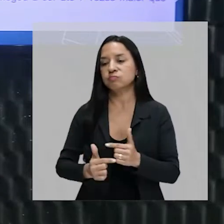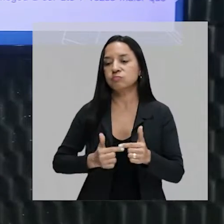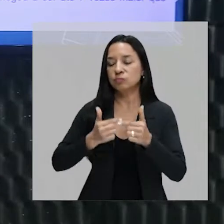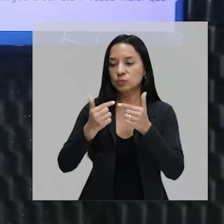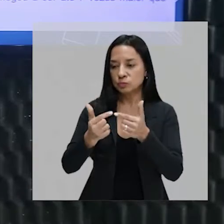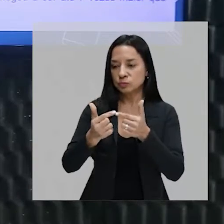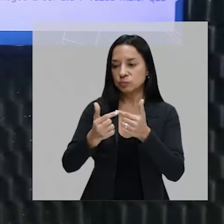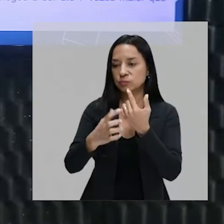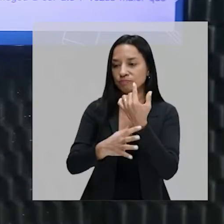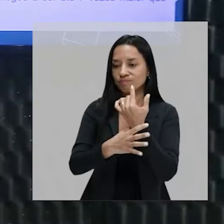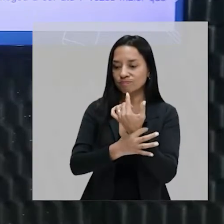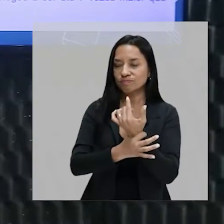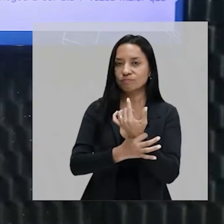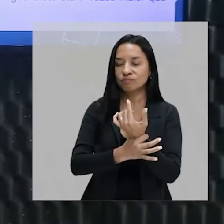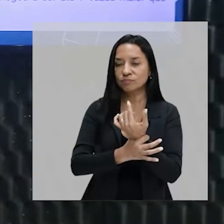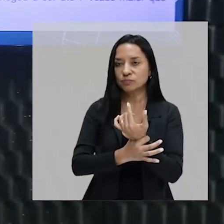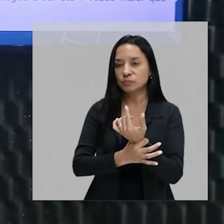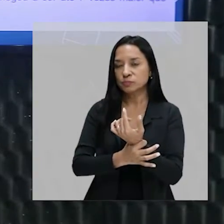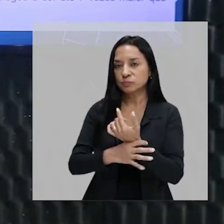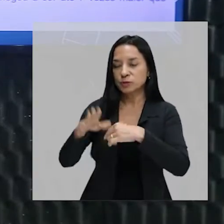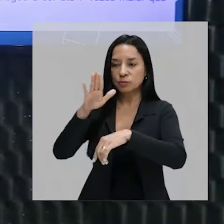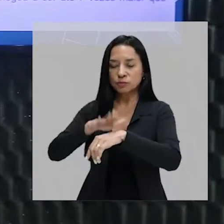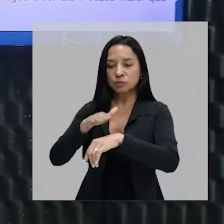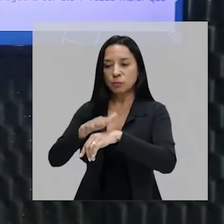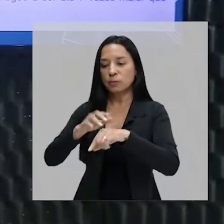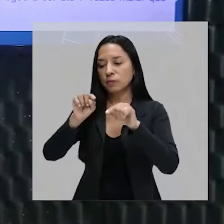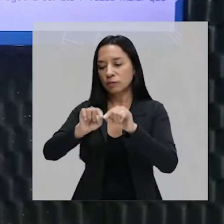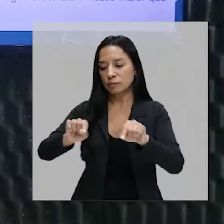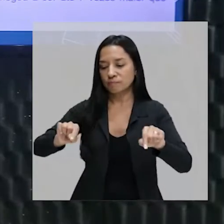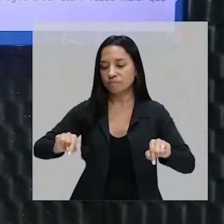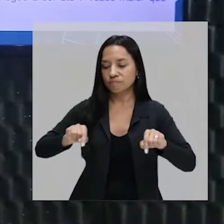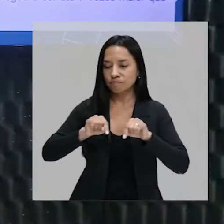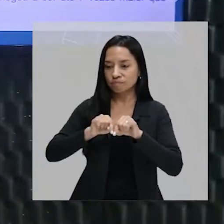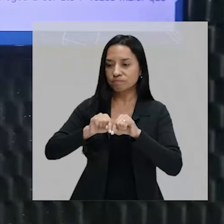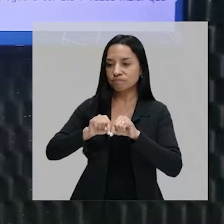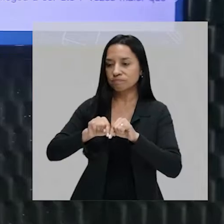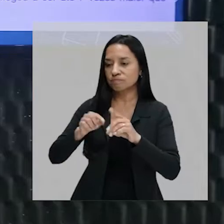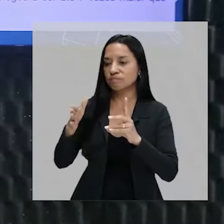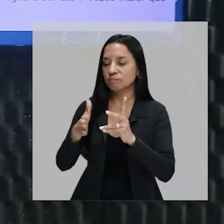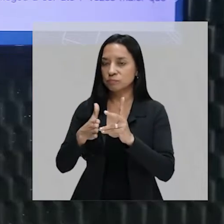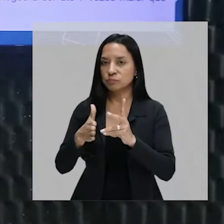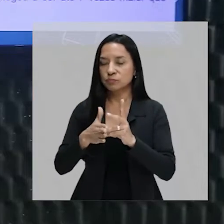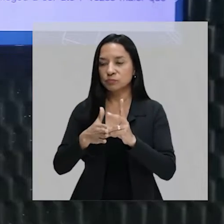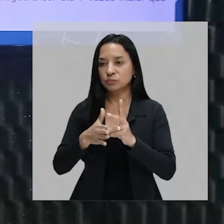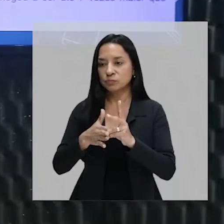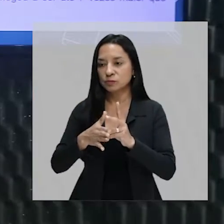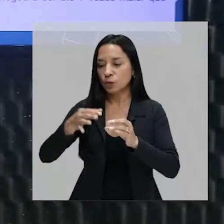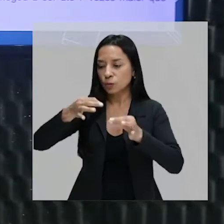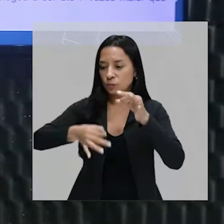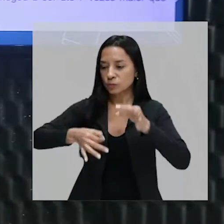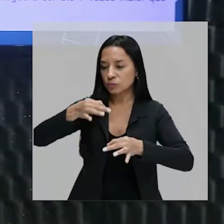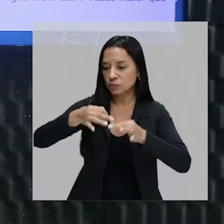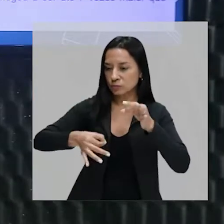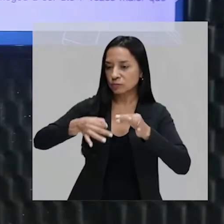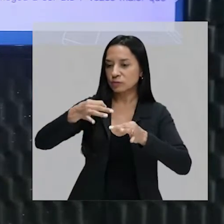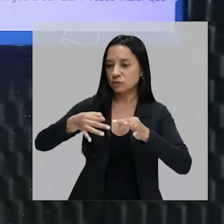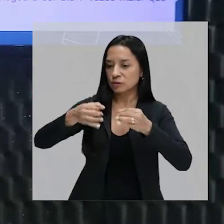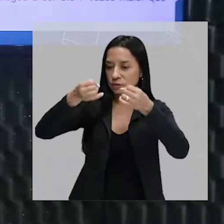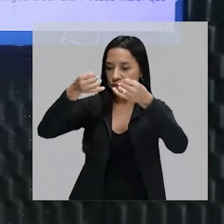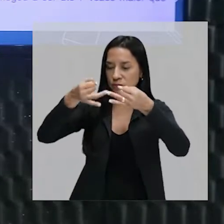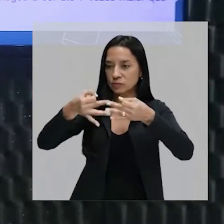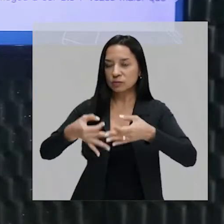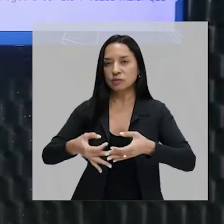para garantir a chamada Terra indígena juridicamente falando